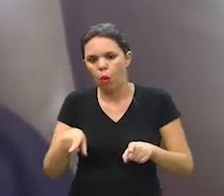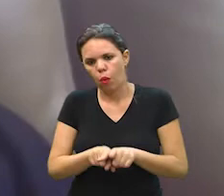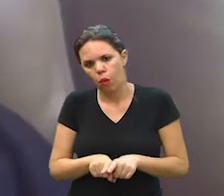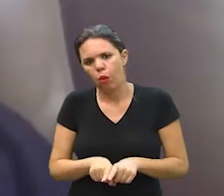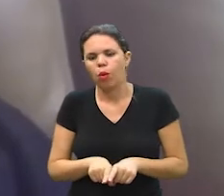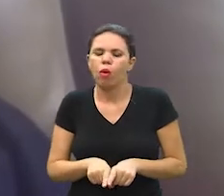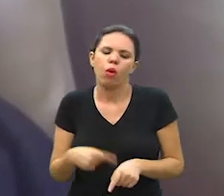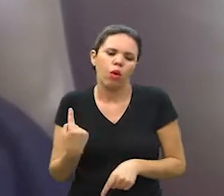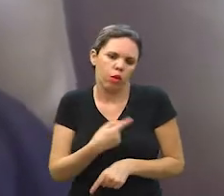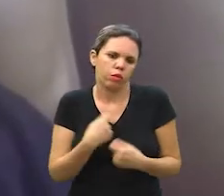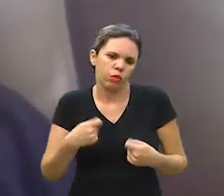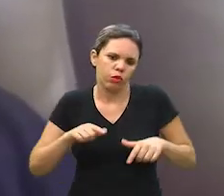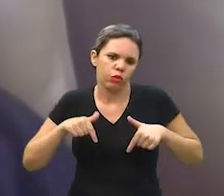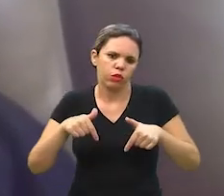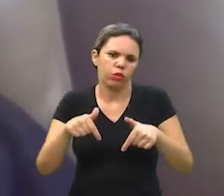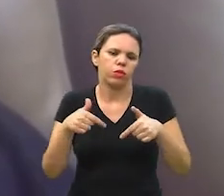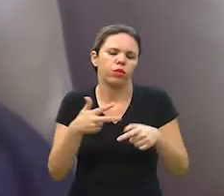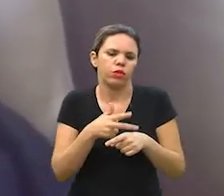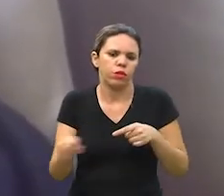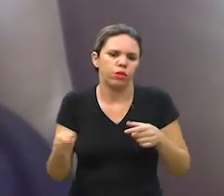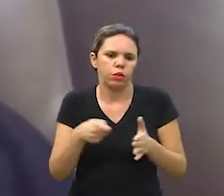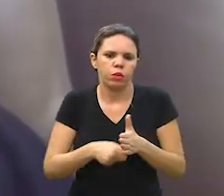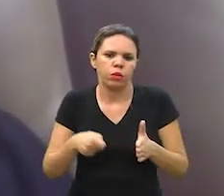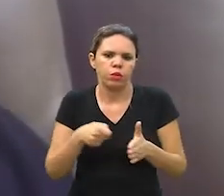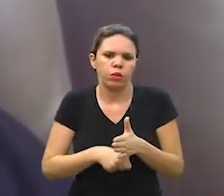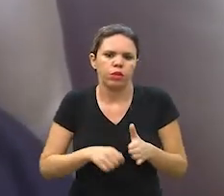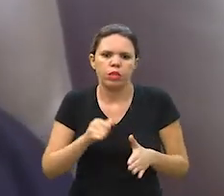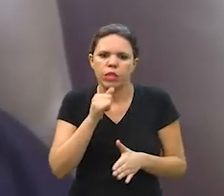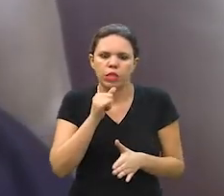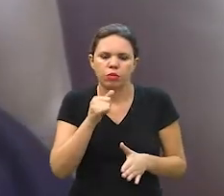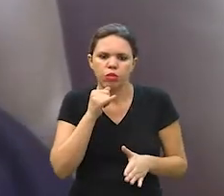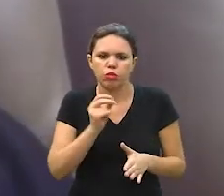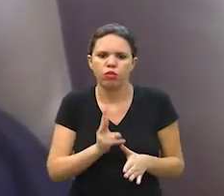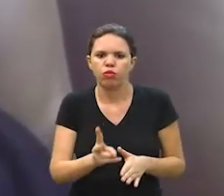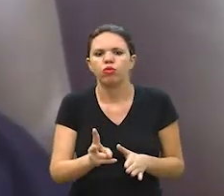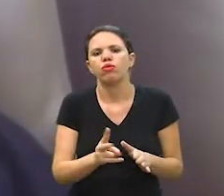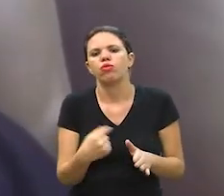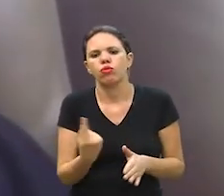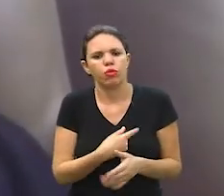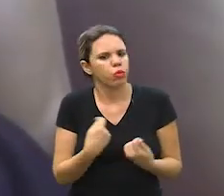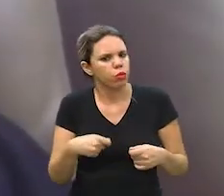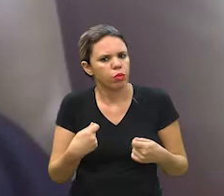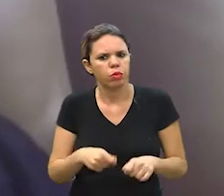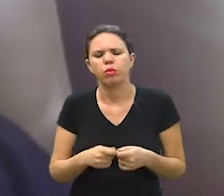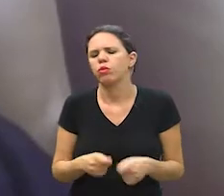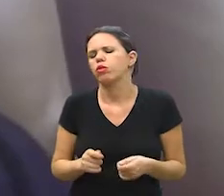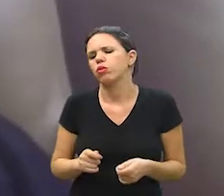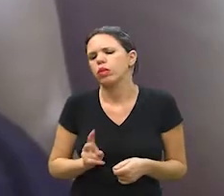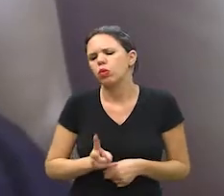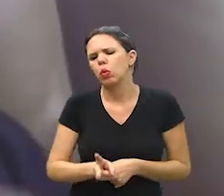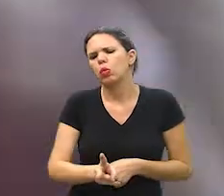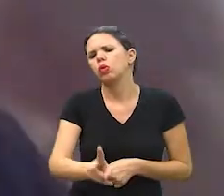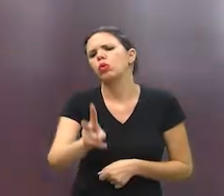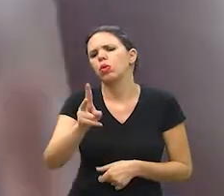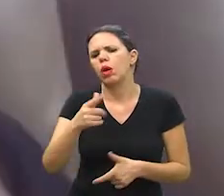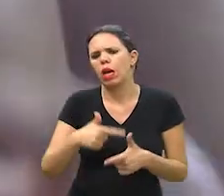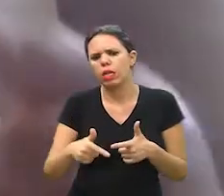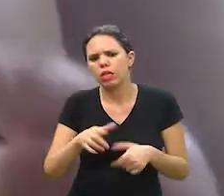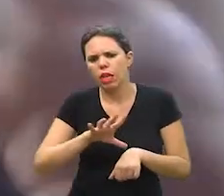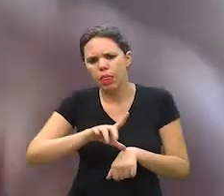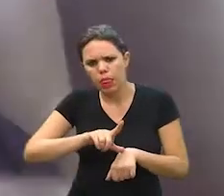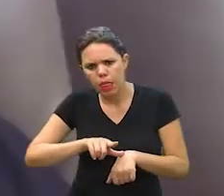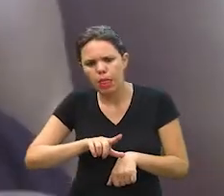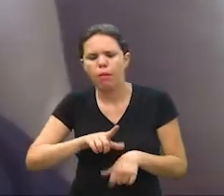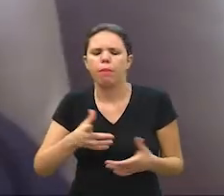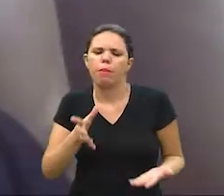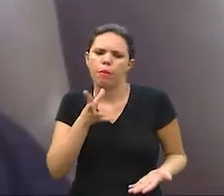lado que nós temos que enfrentar. Se a gente está esticando o processo, que nós não precisaríamos ter esticado tanto, mas por falha do